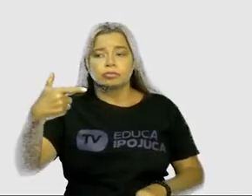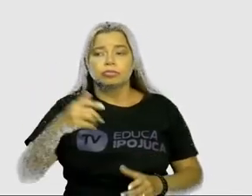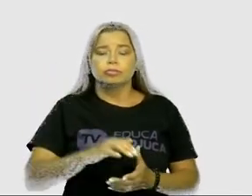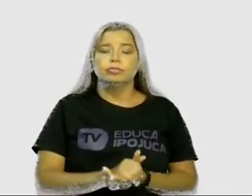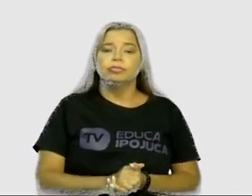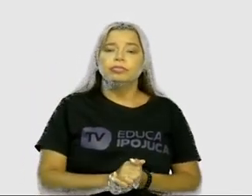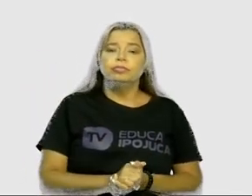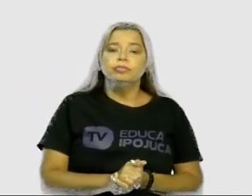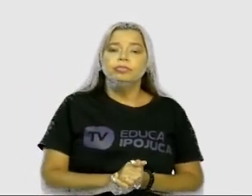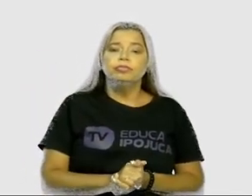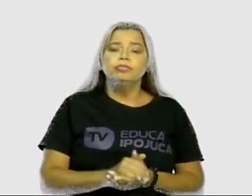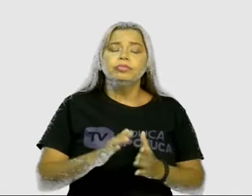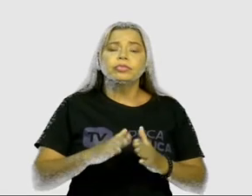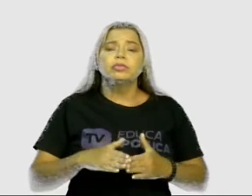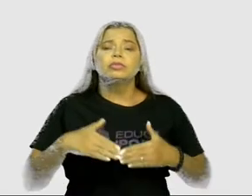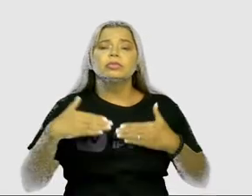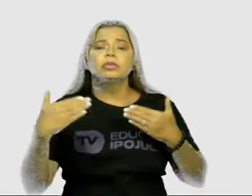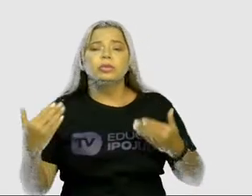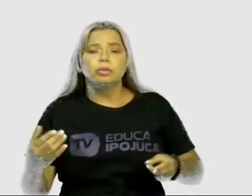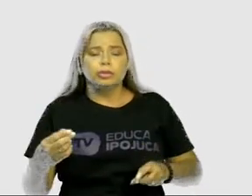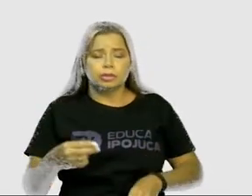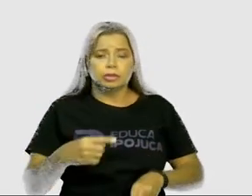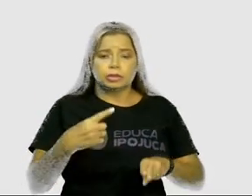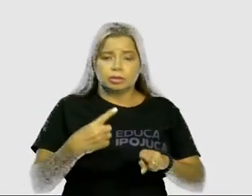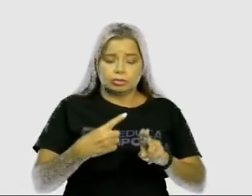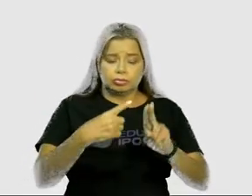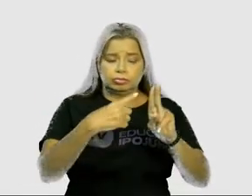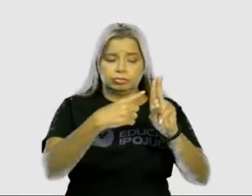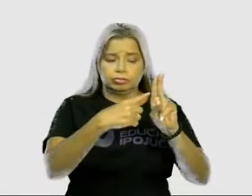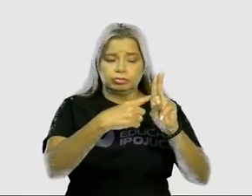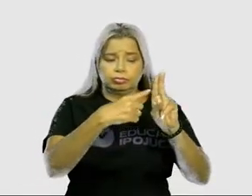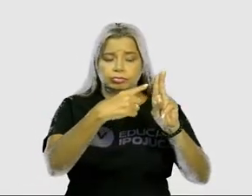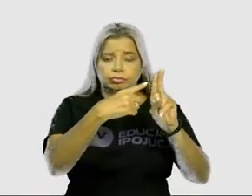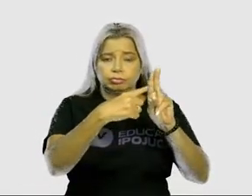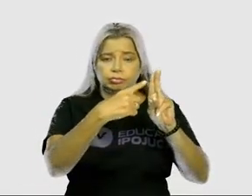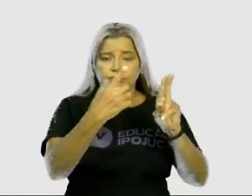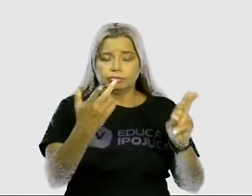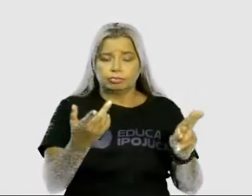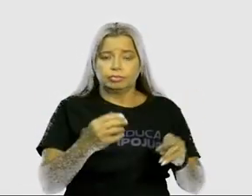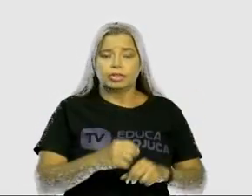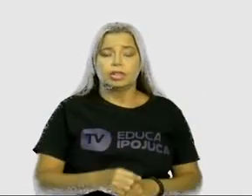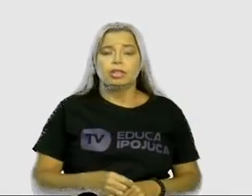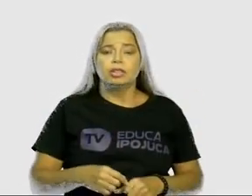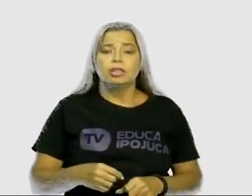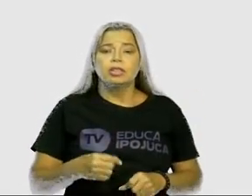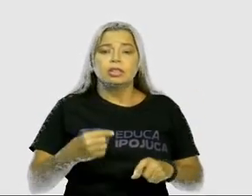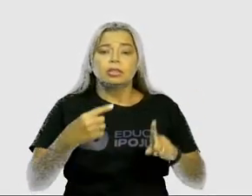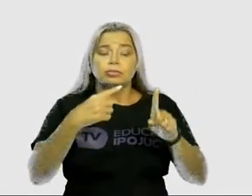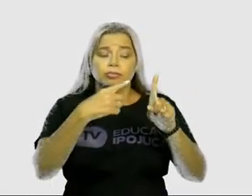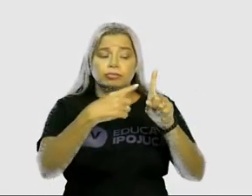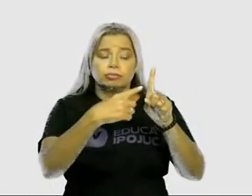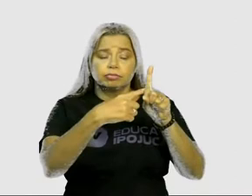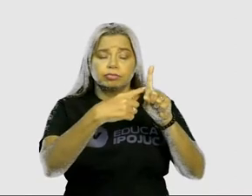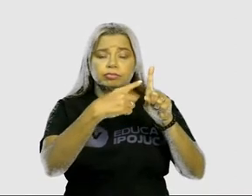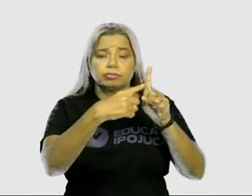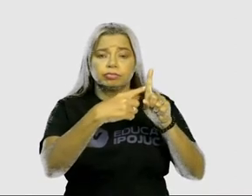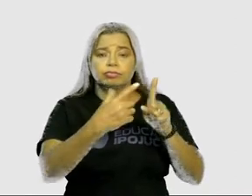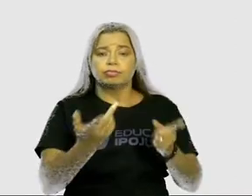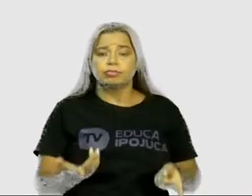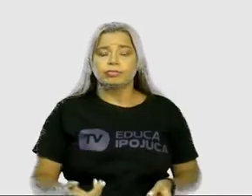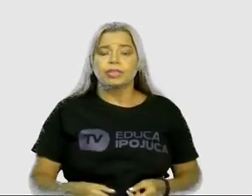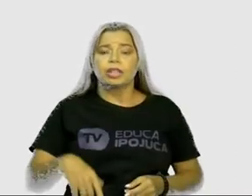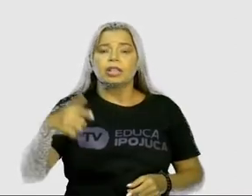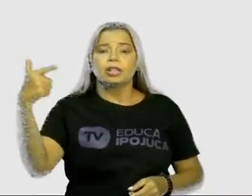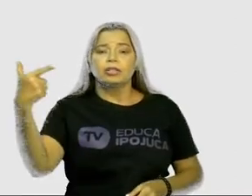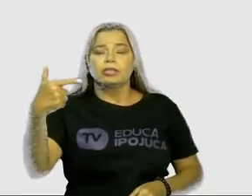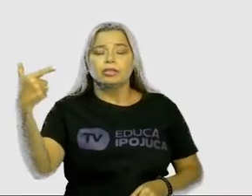um 22 ele tem Quantas dezenas duas dezenas que é 20 e quantas unidades o 2 que vai dar